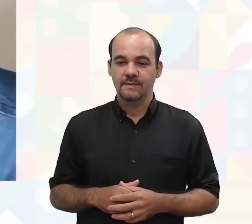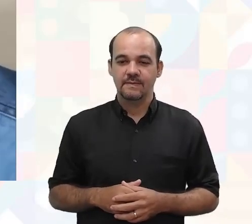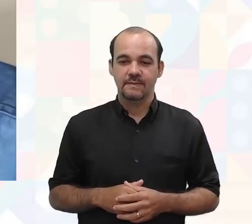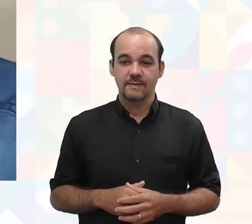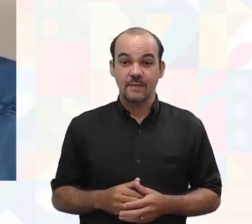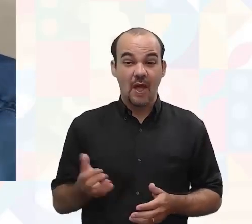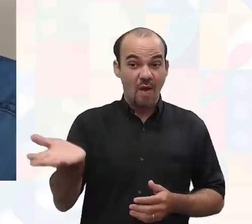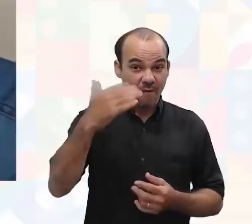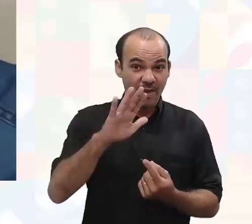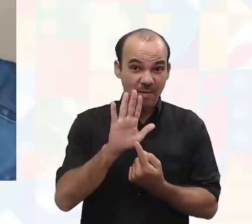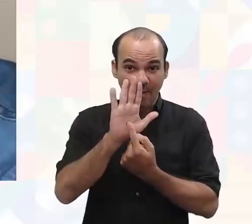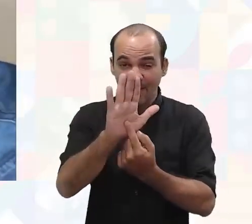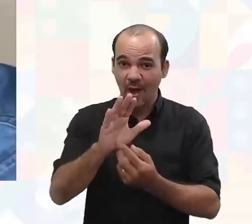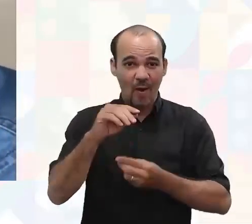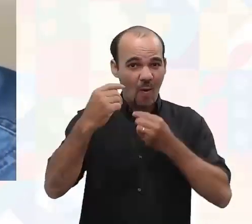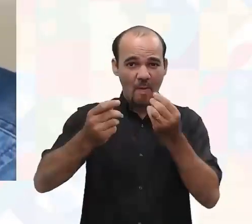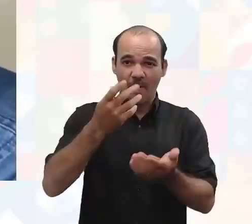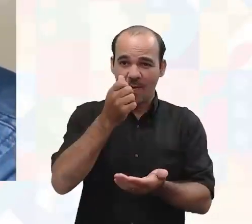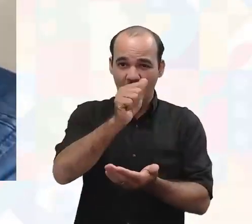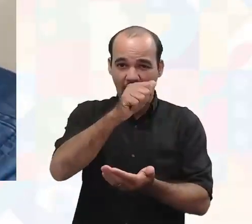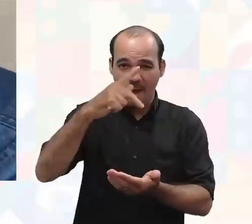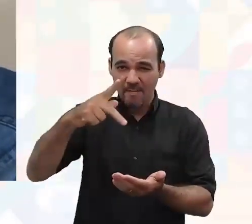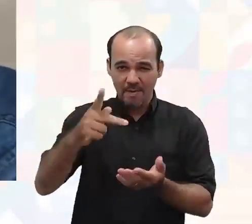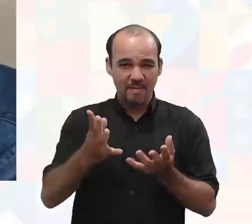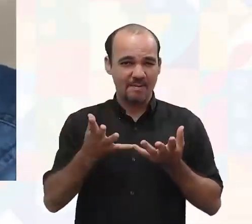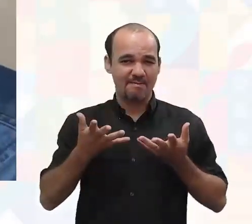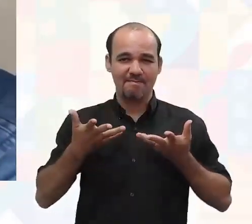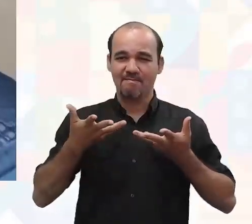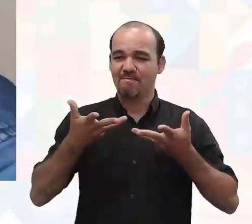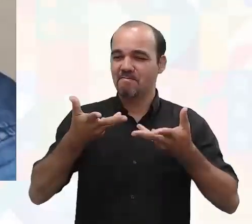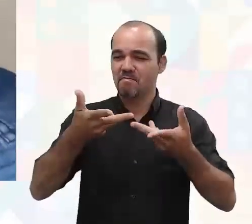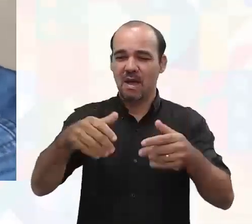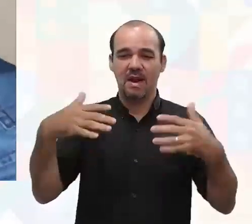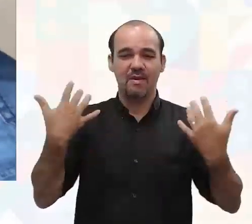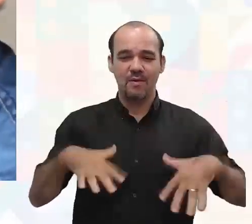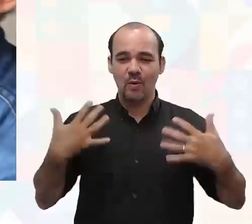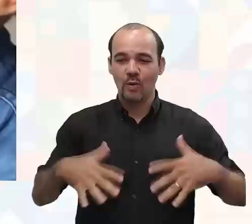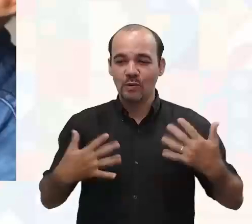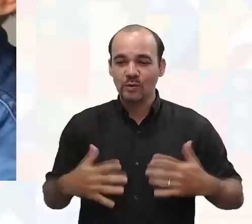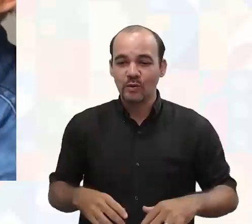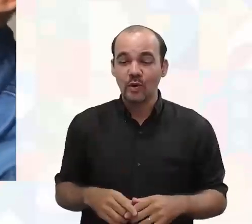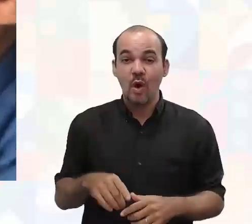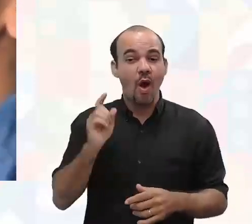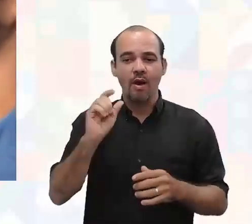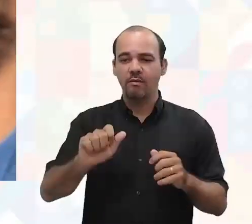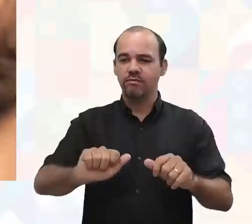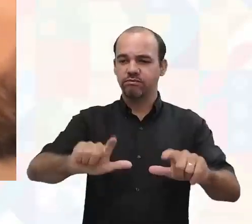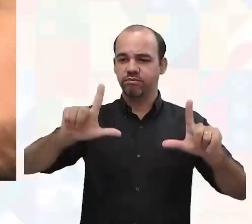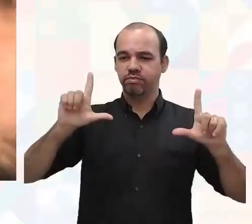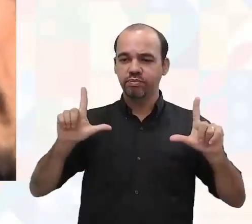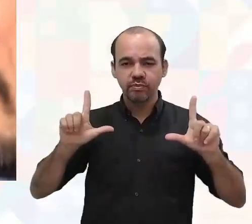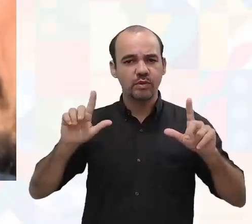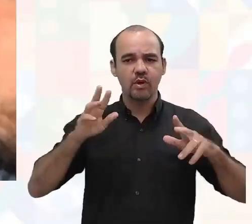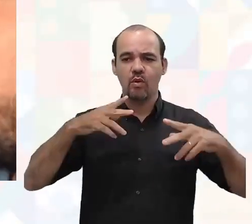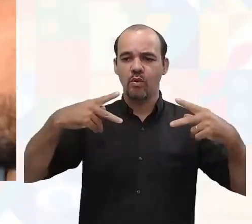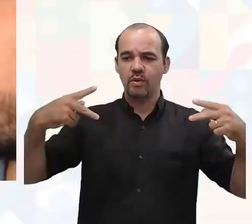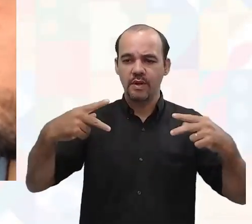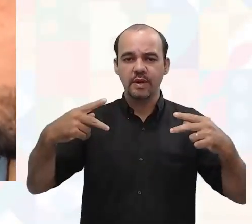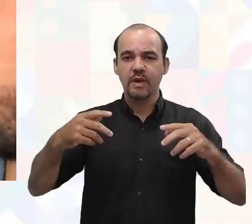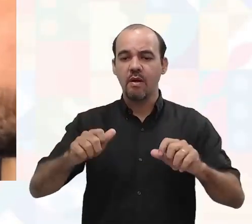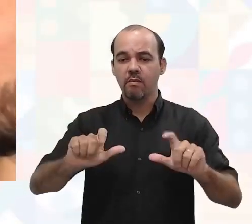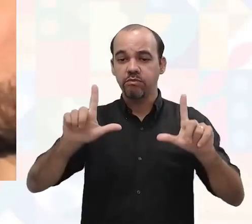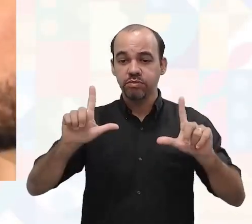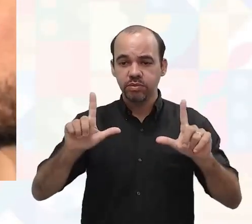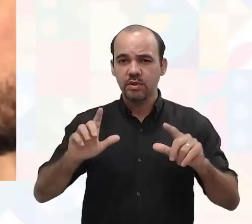Vem comigo que eu vou te mostrar como que esse aplicativo Telepatix é incrível. Basta abrir uma página e ele já